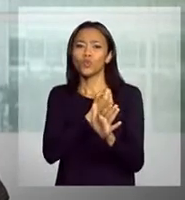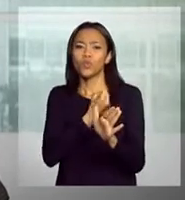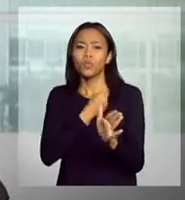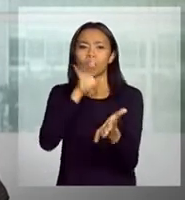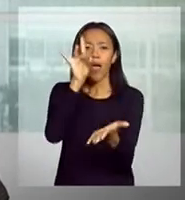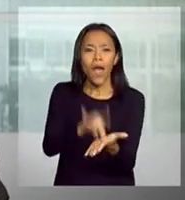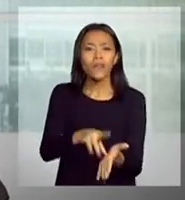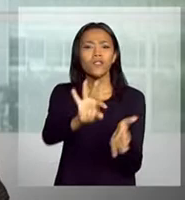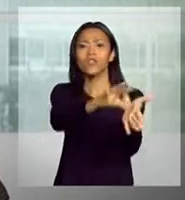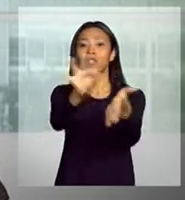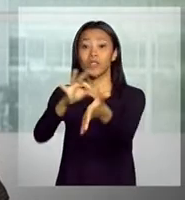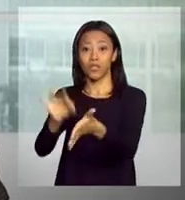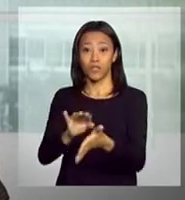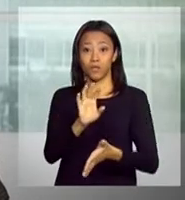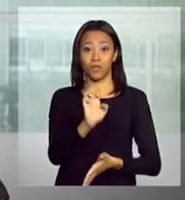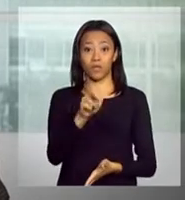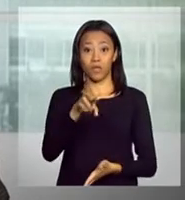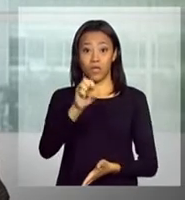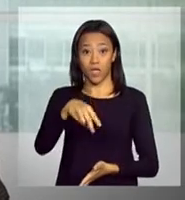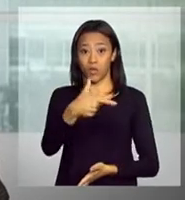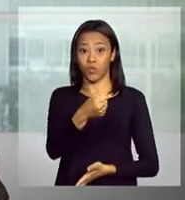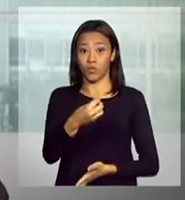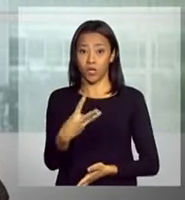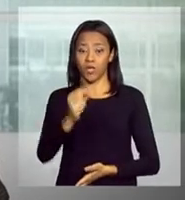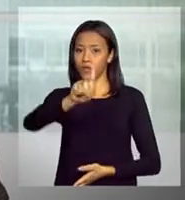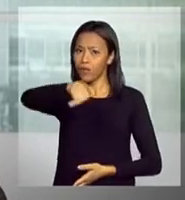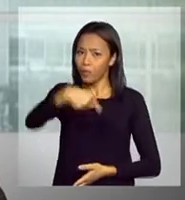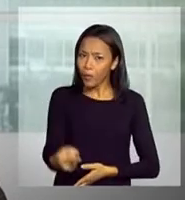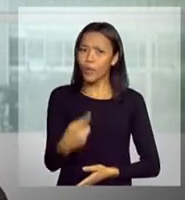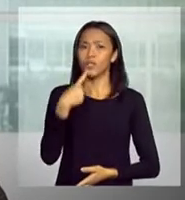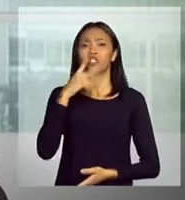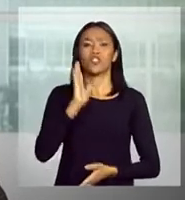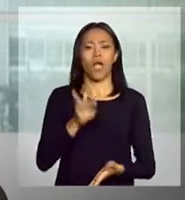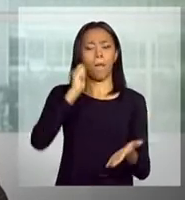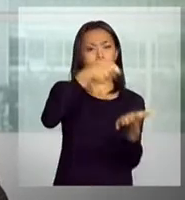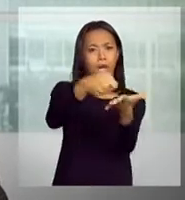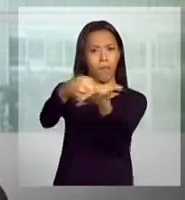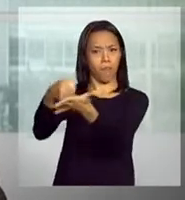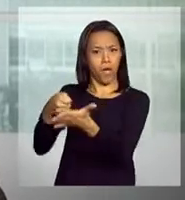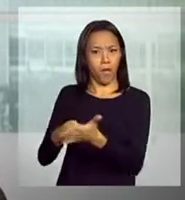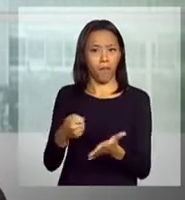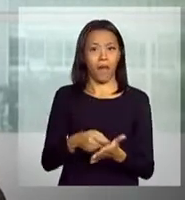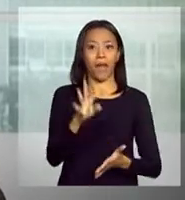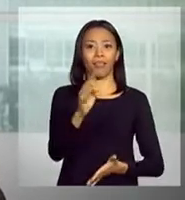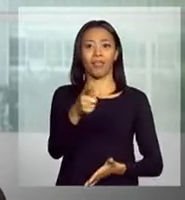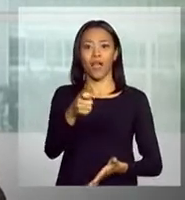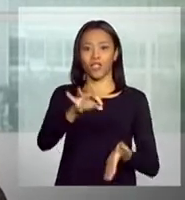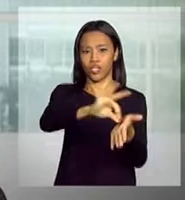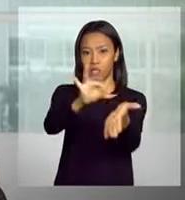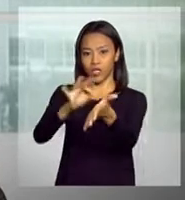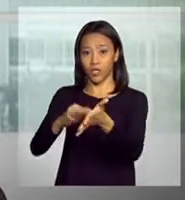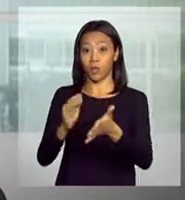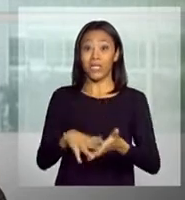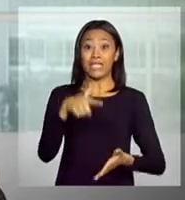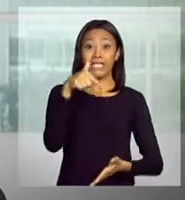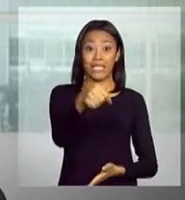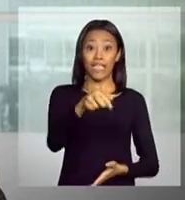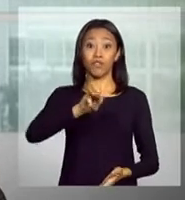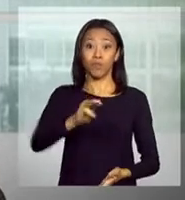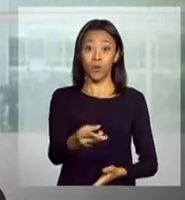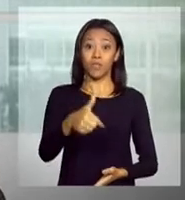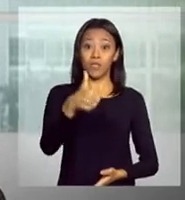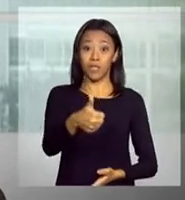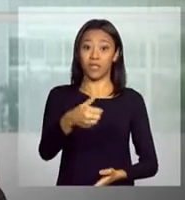atualizados de inscritos no ENEM 2013 após a confirmação dos pagamentos das taxas de inscrição são sete